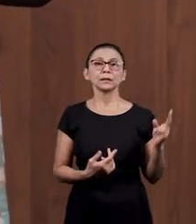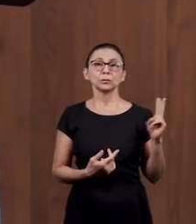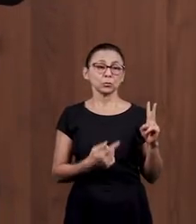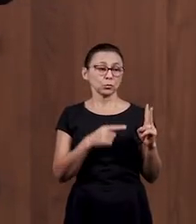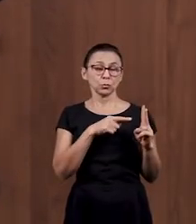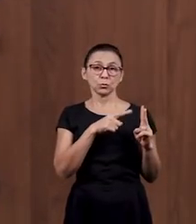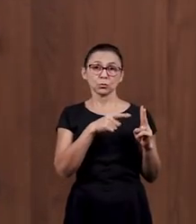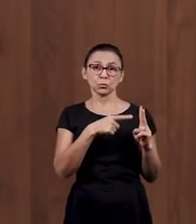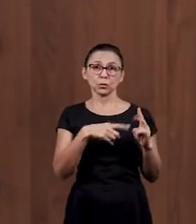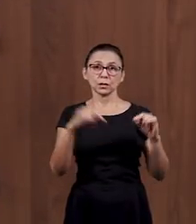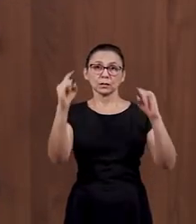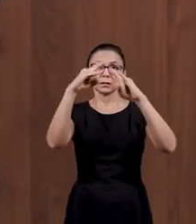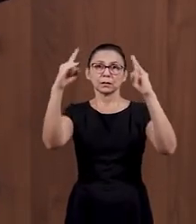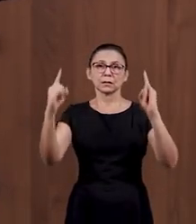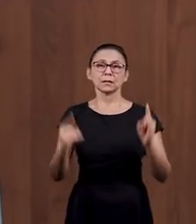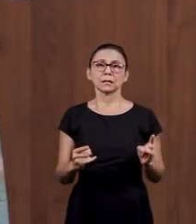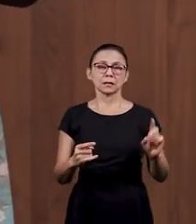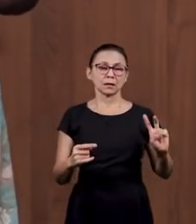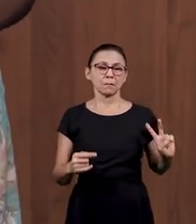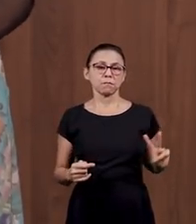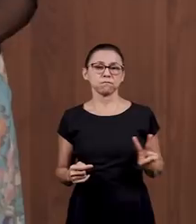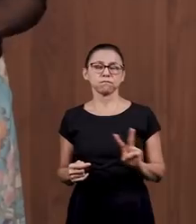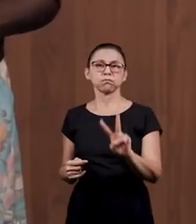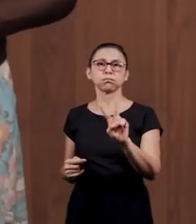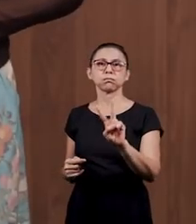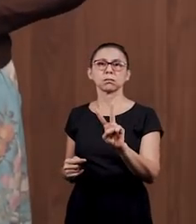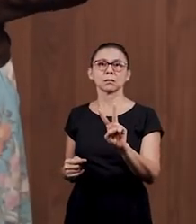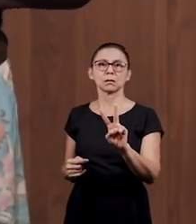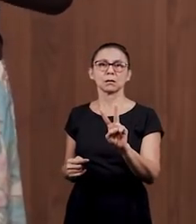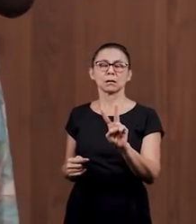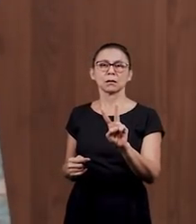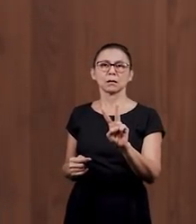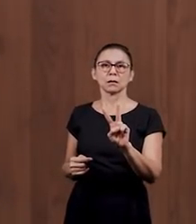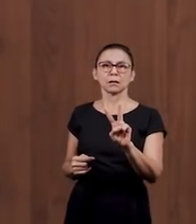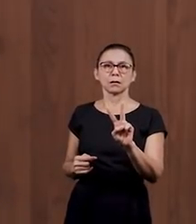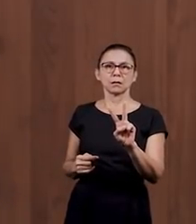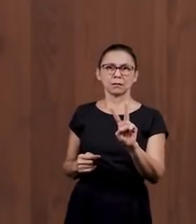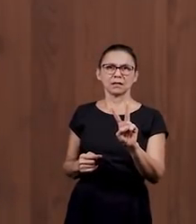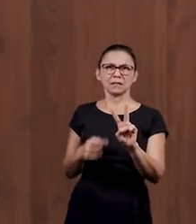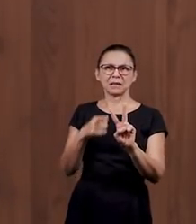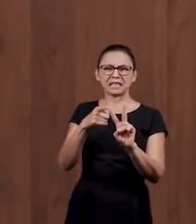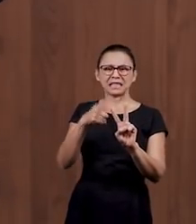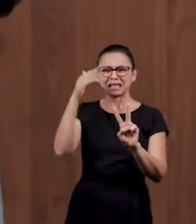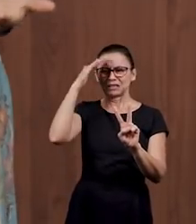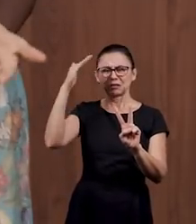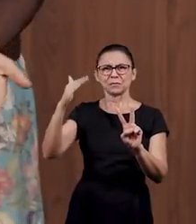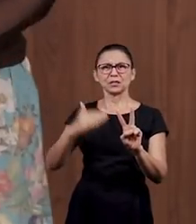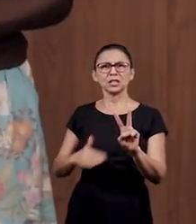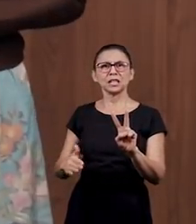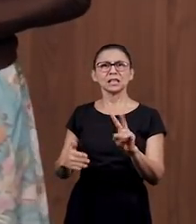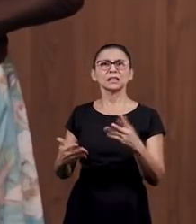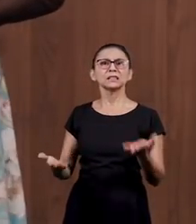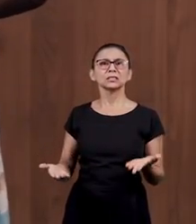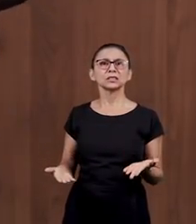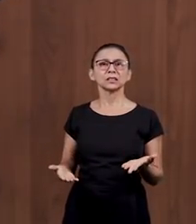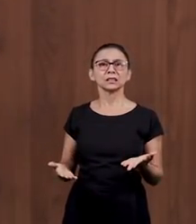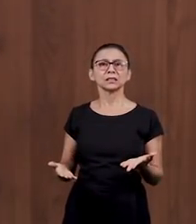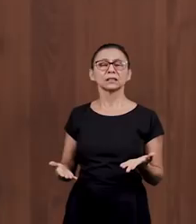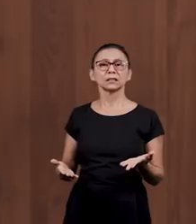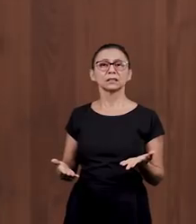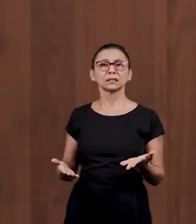da congregação, para fazerem as suas ofertas de louvor, oferta pelo pecado. E